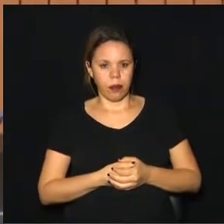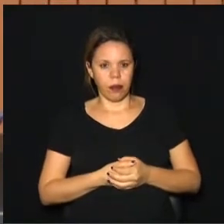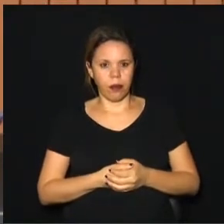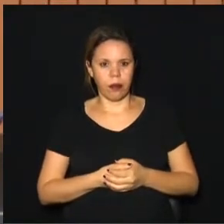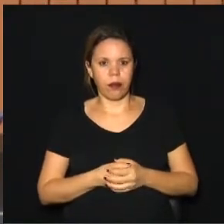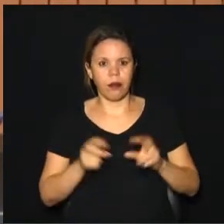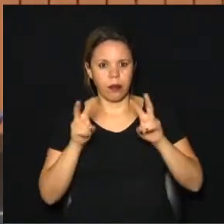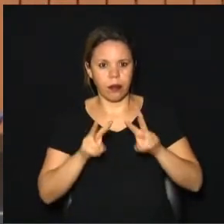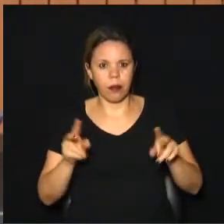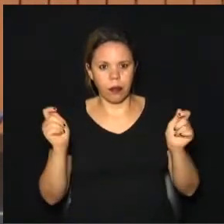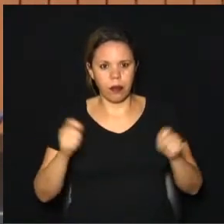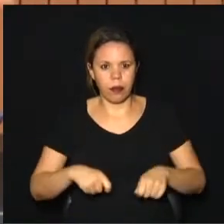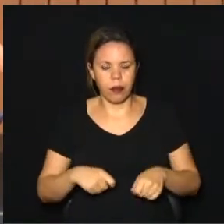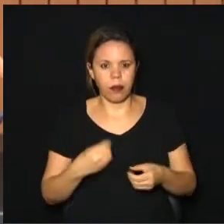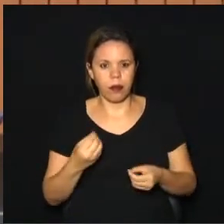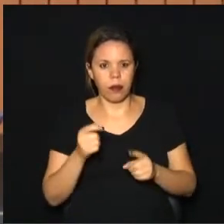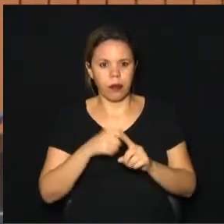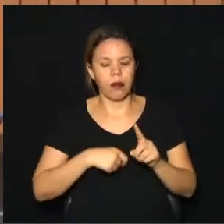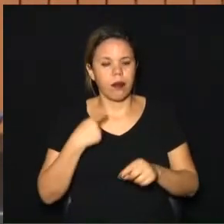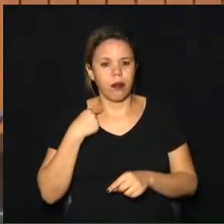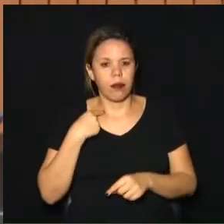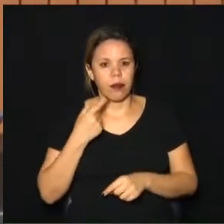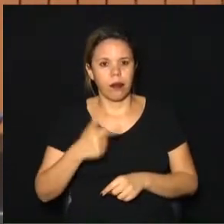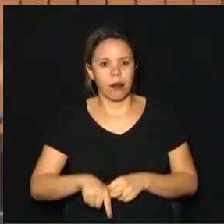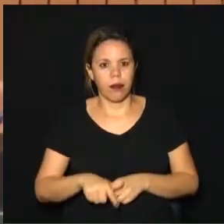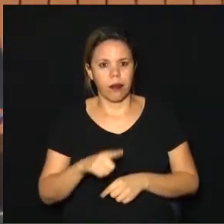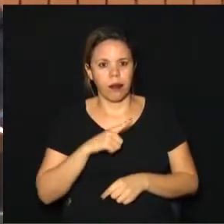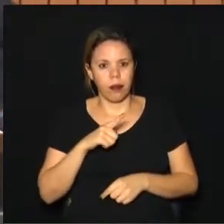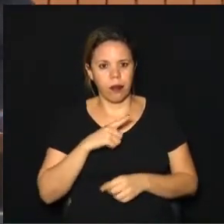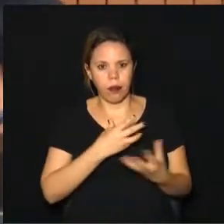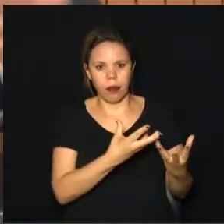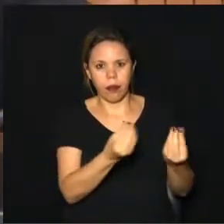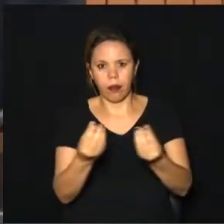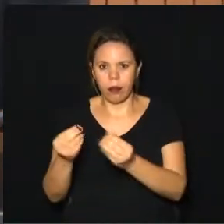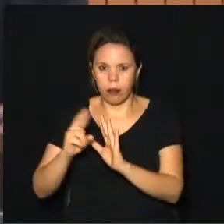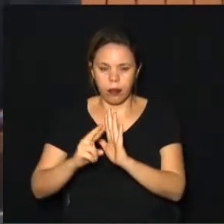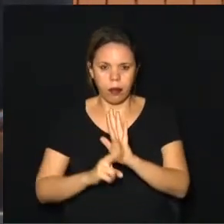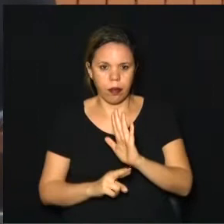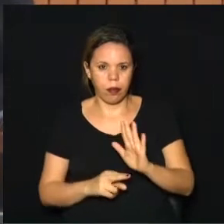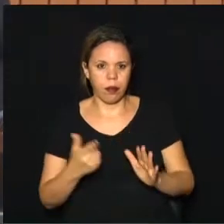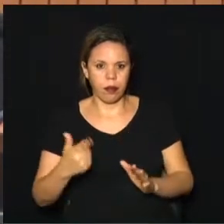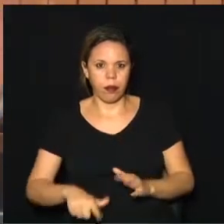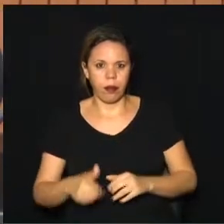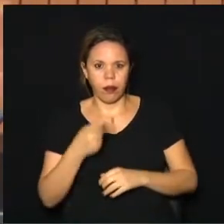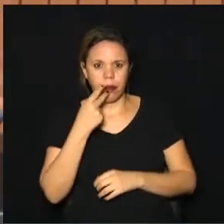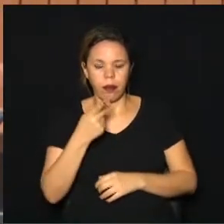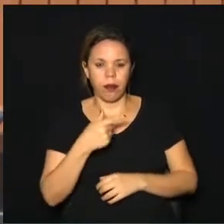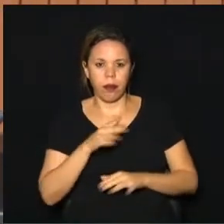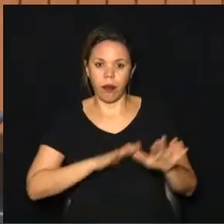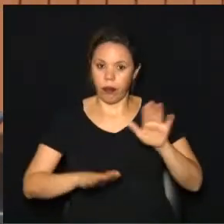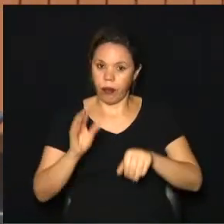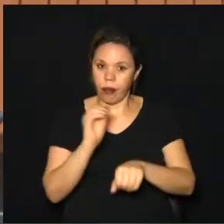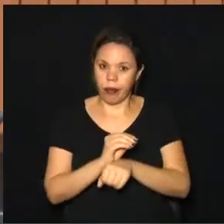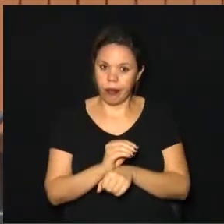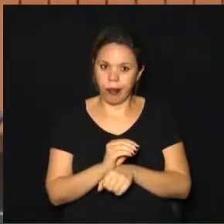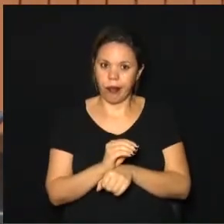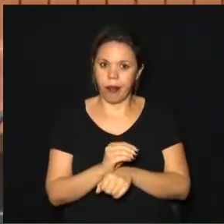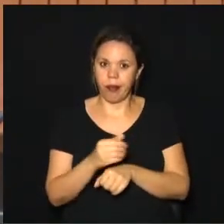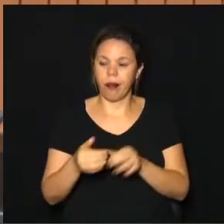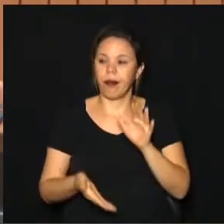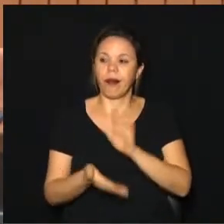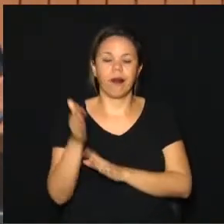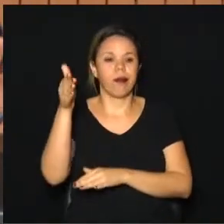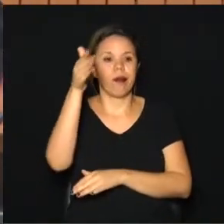virtual já é possível desde maio, repito, tem um monte de regras, repito de novo. Então, cuidado, hein? Não sai aí